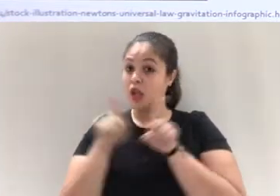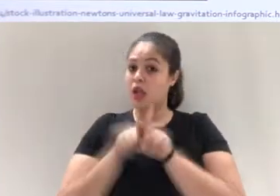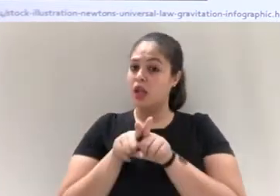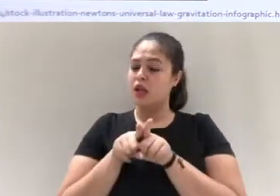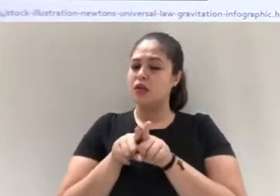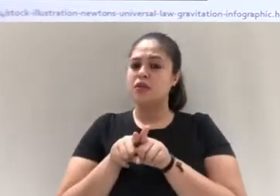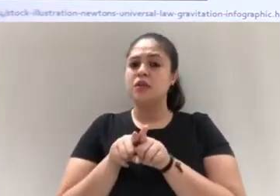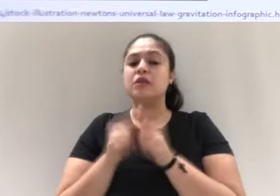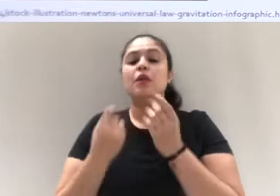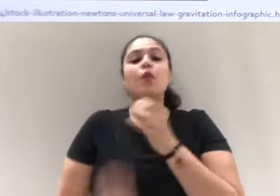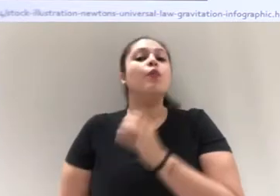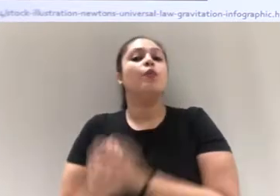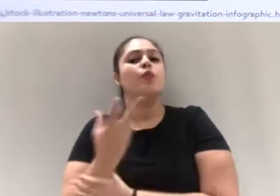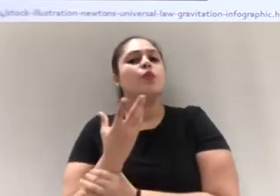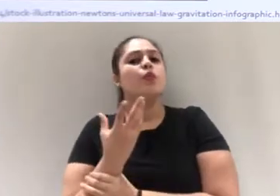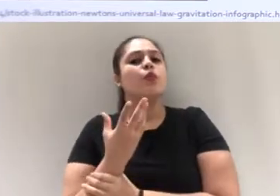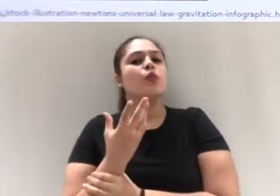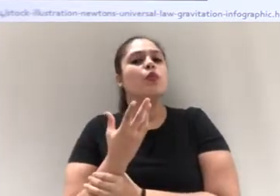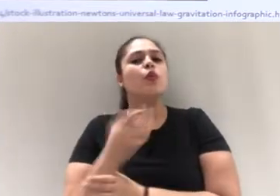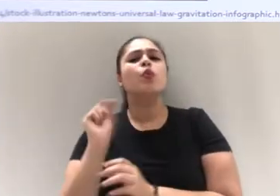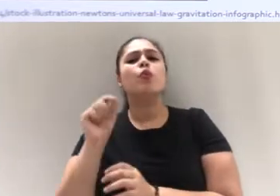formulou que o que atraía